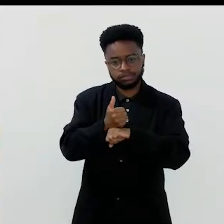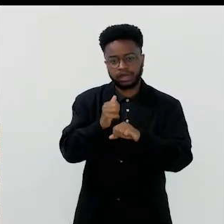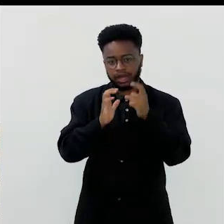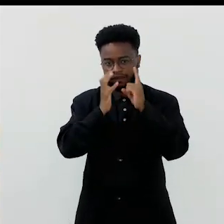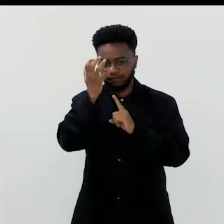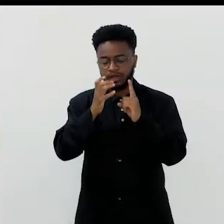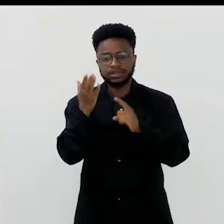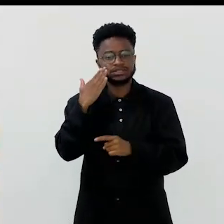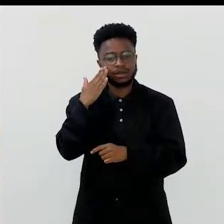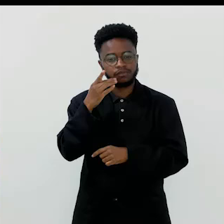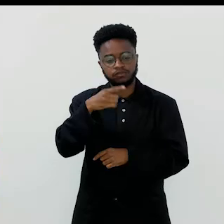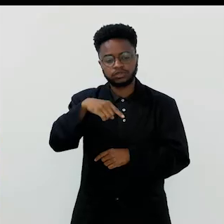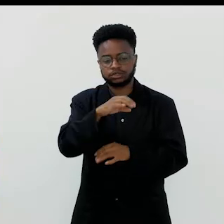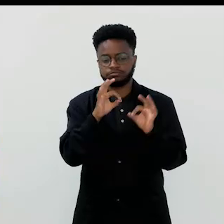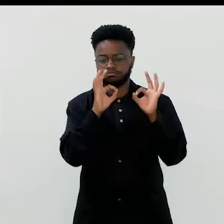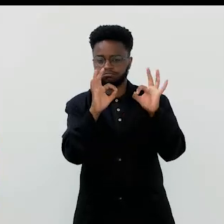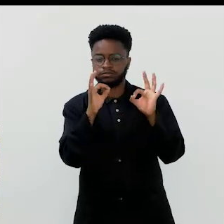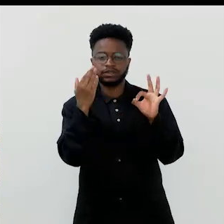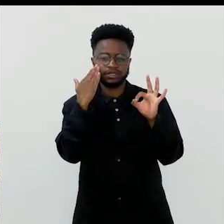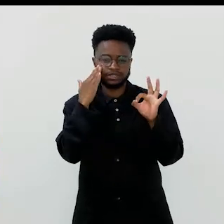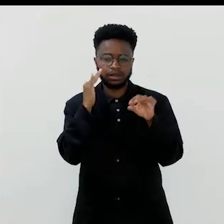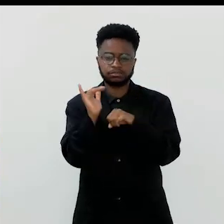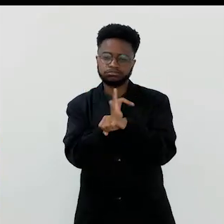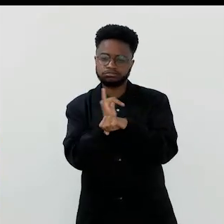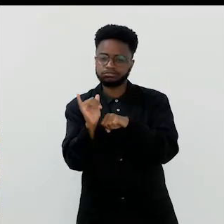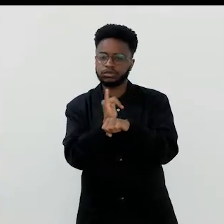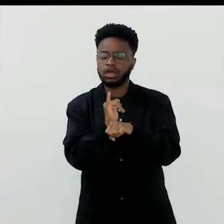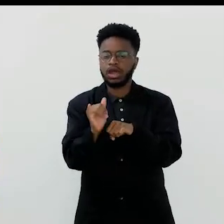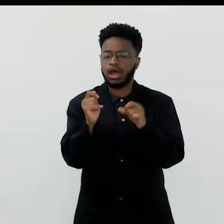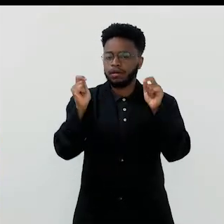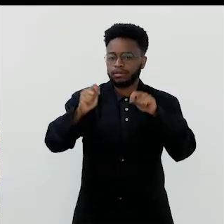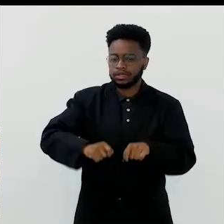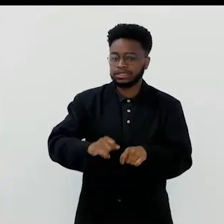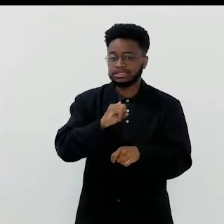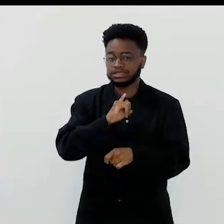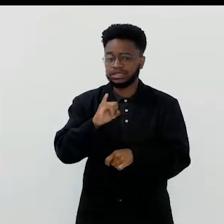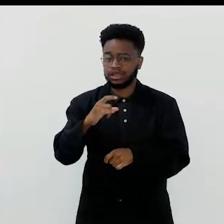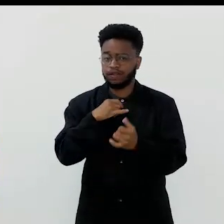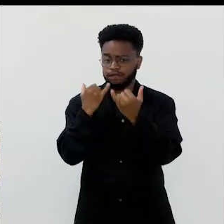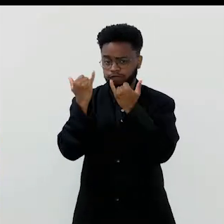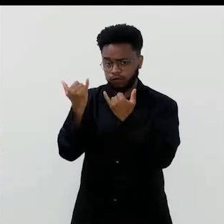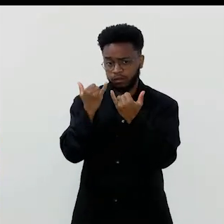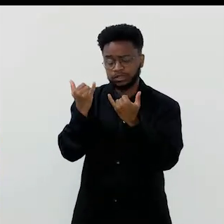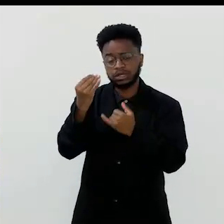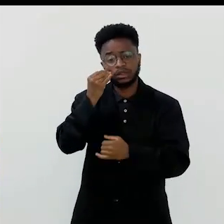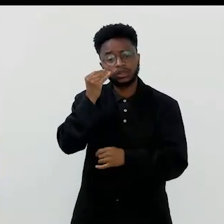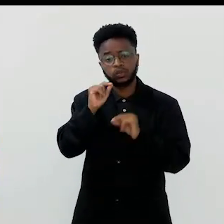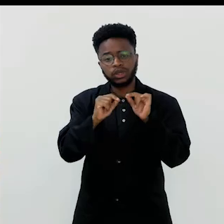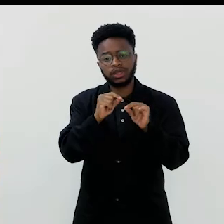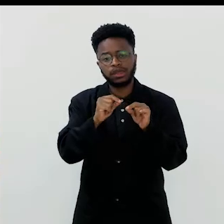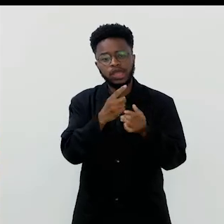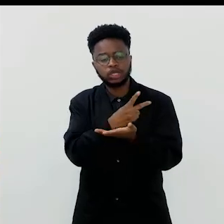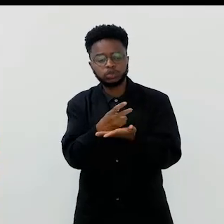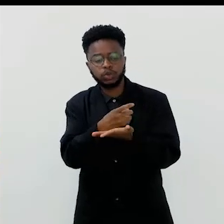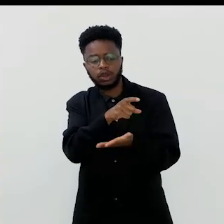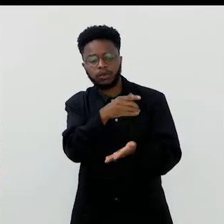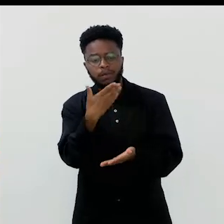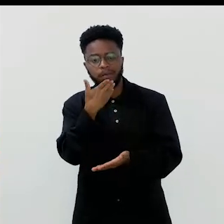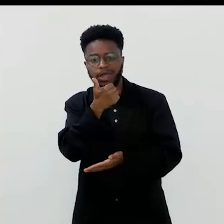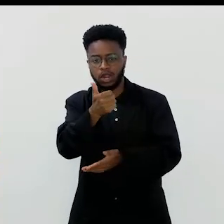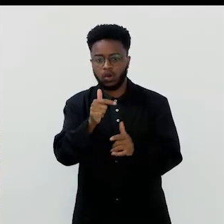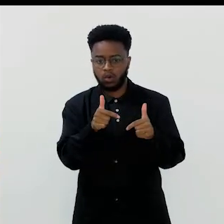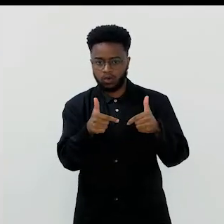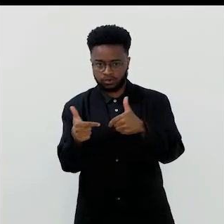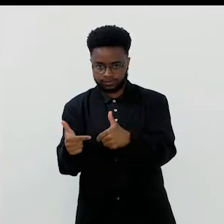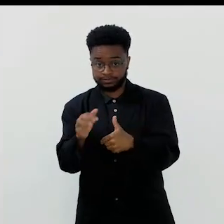com movimentos e com gigantismo, né? O carnavalesco que é informado, ele vai buscar o melhor de vocês,